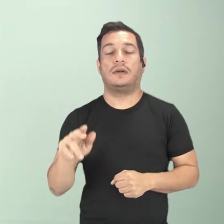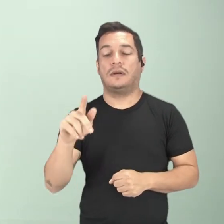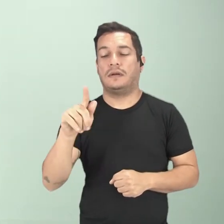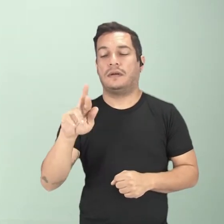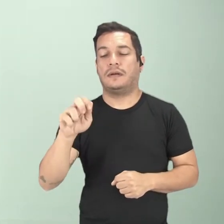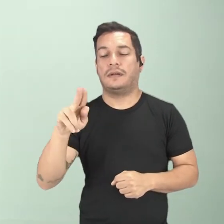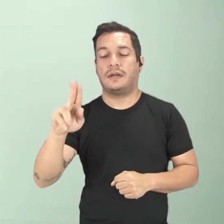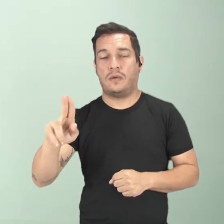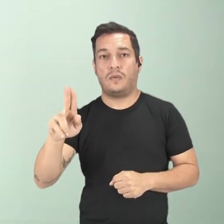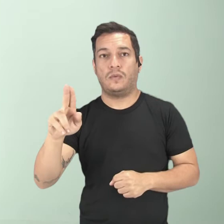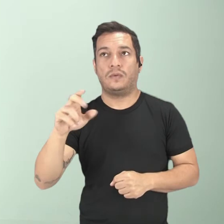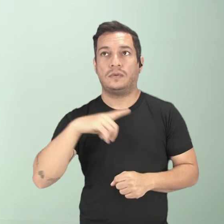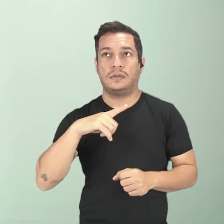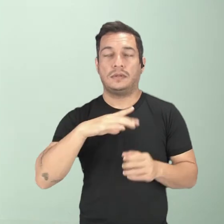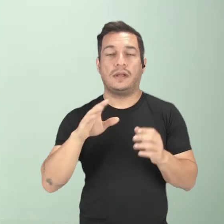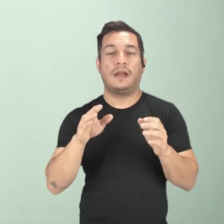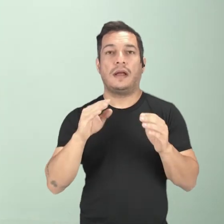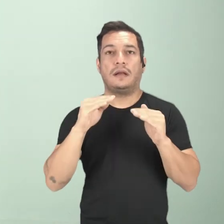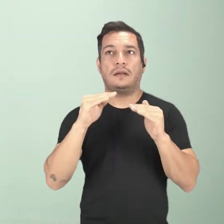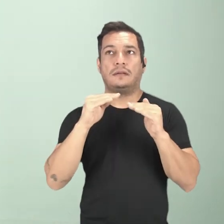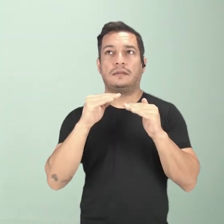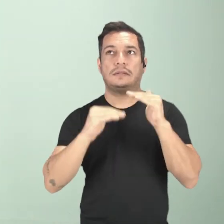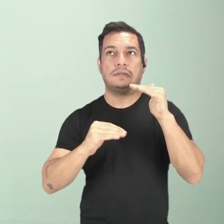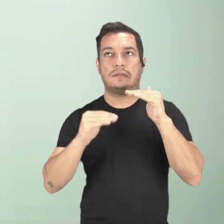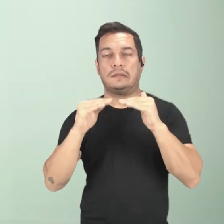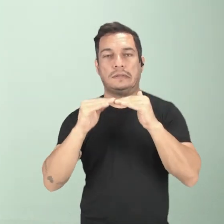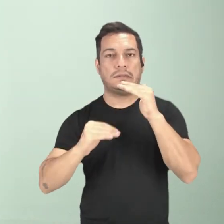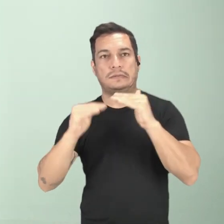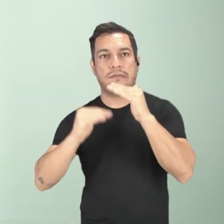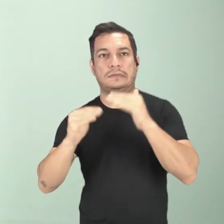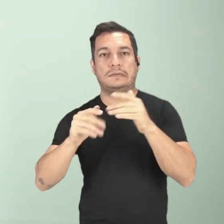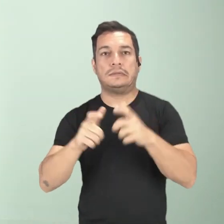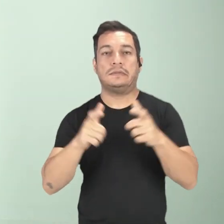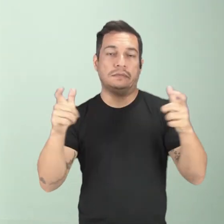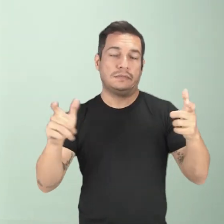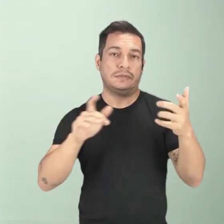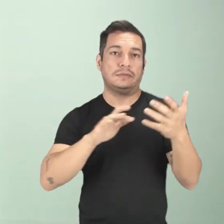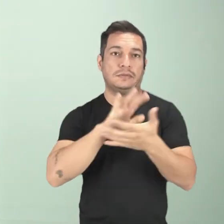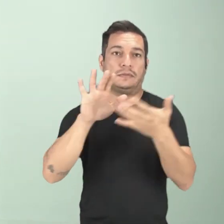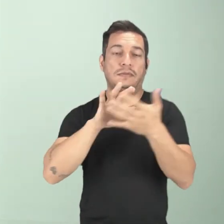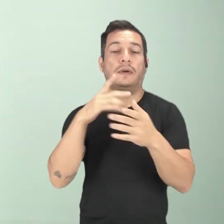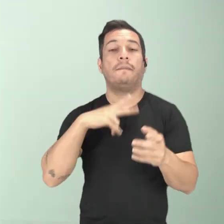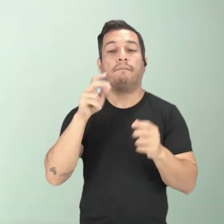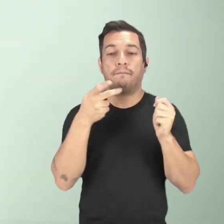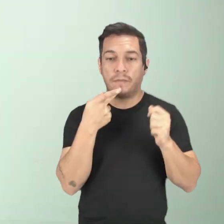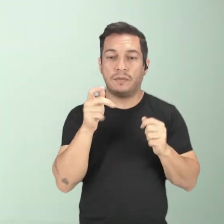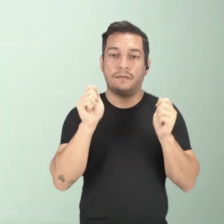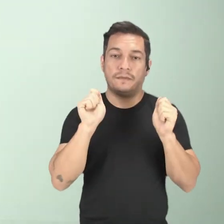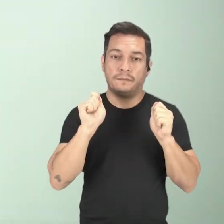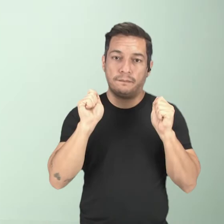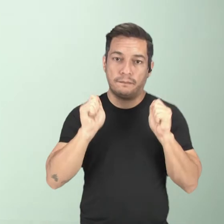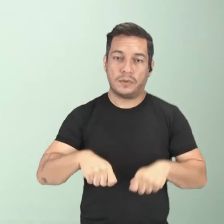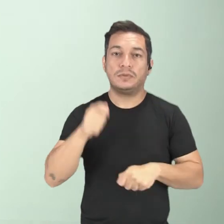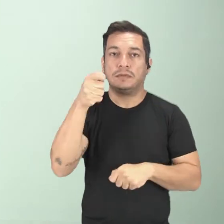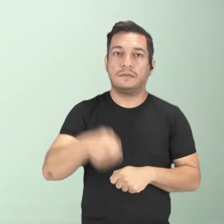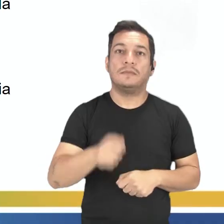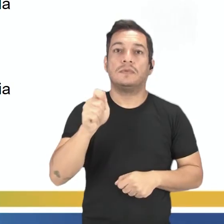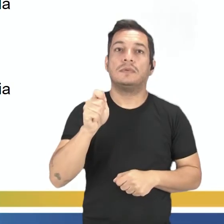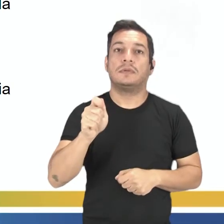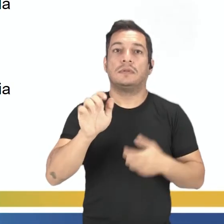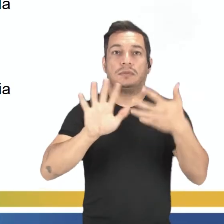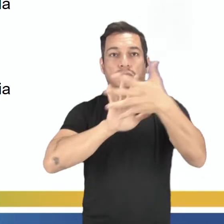preferir pensar em desordem, ele aumente no universo. Então, o que a gente pode afirmar? Que o universo ele sai de um